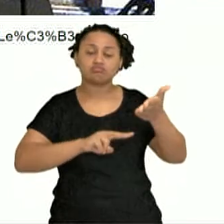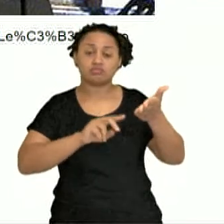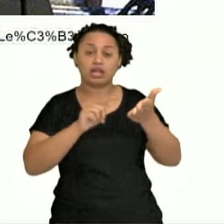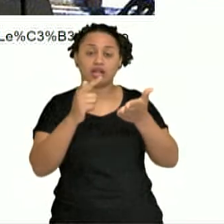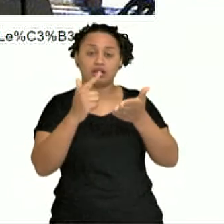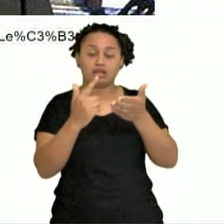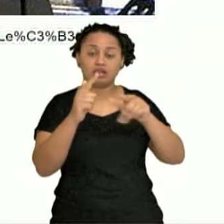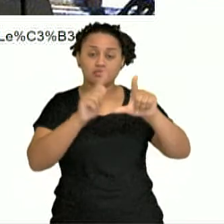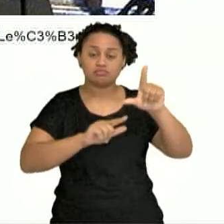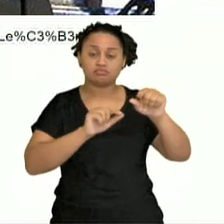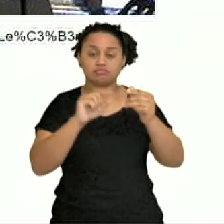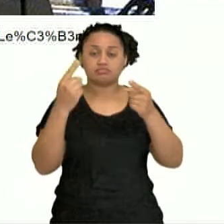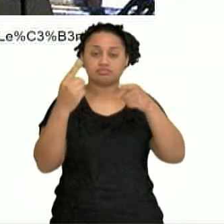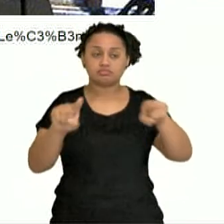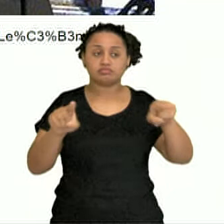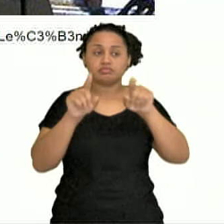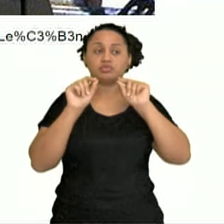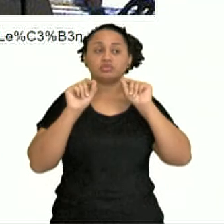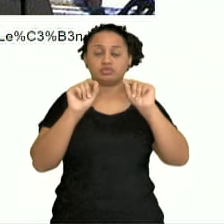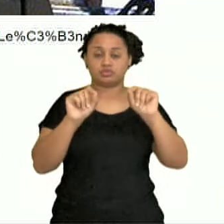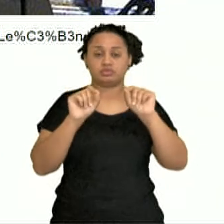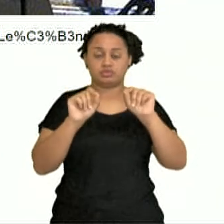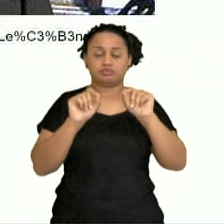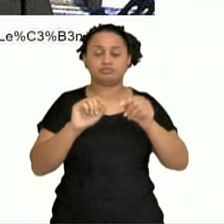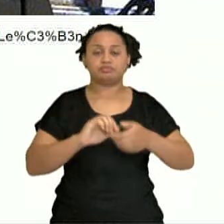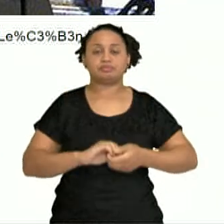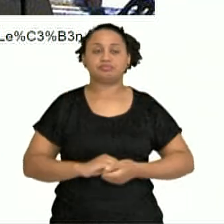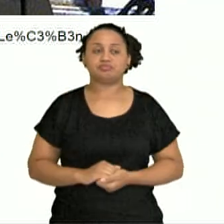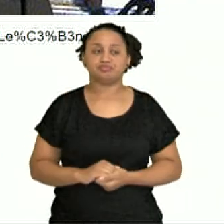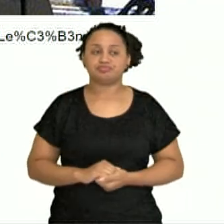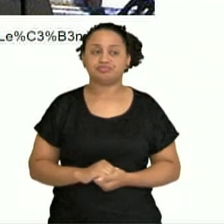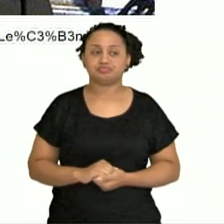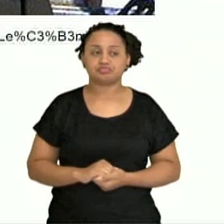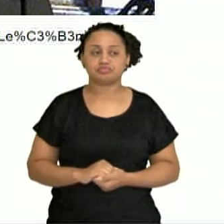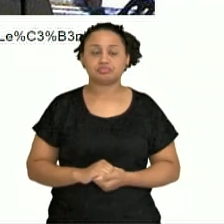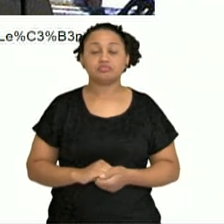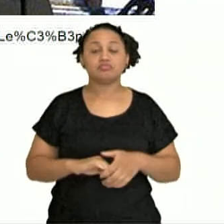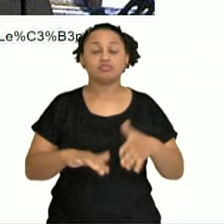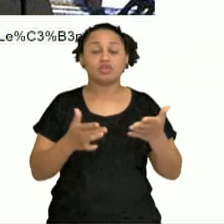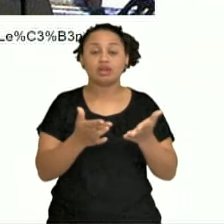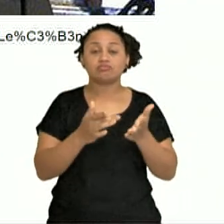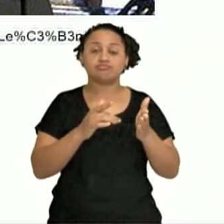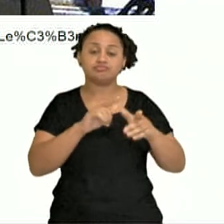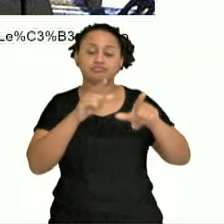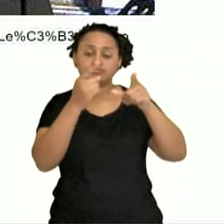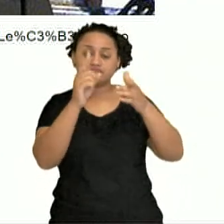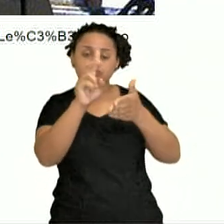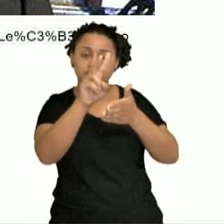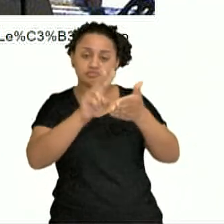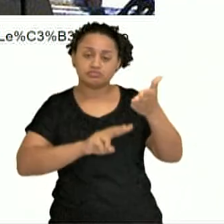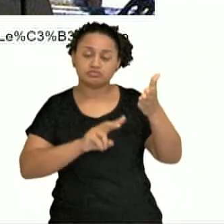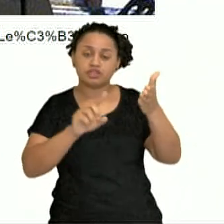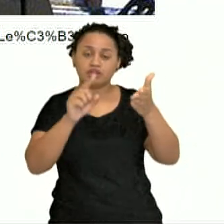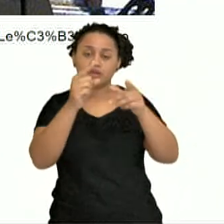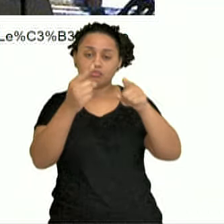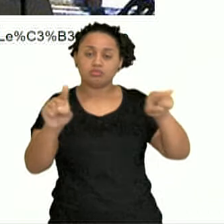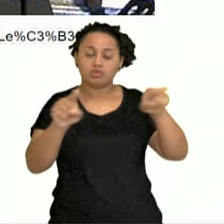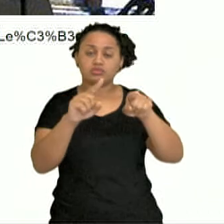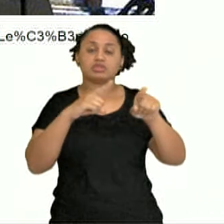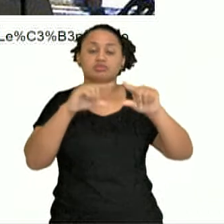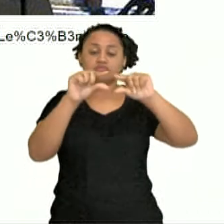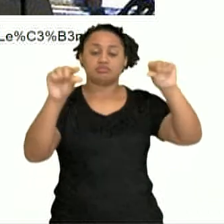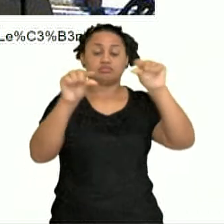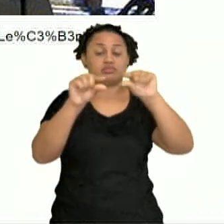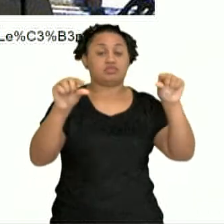libertad, juventud y derechos y escríbelos en tu caderno. Então você vai buscar na letra versos que falam de